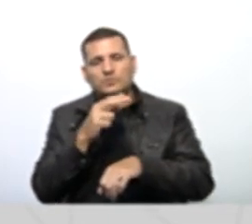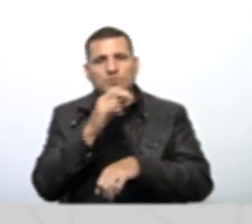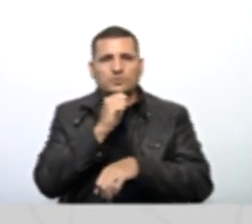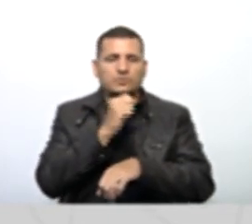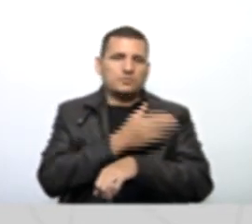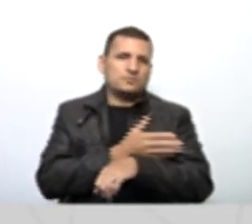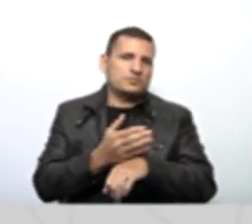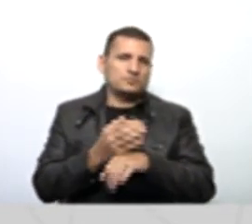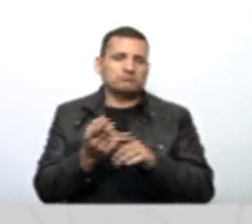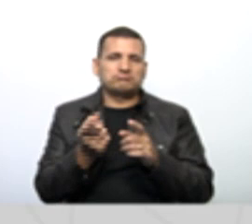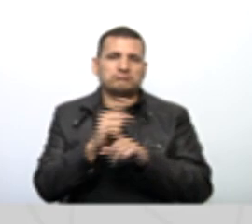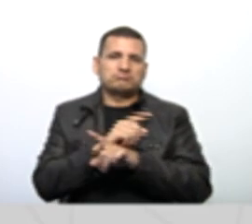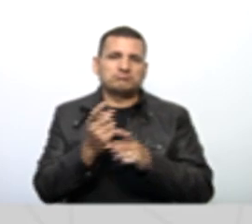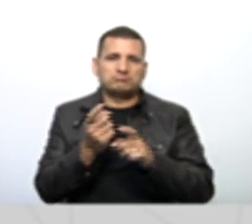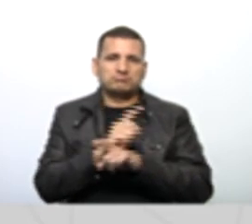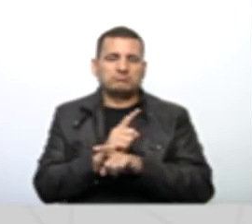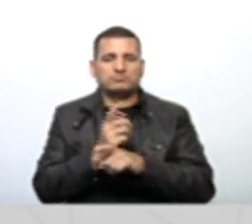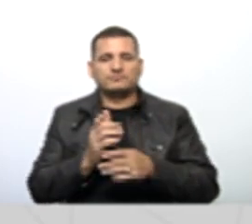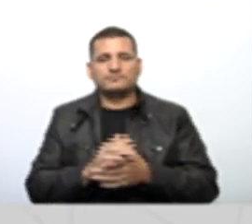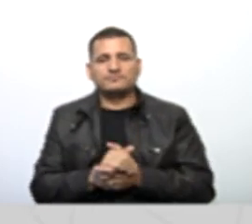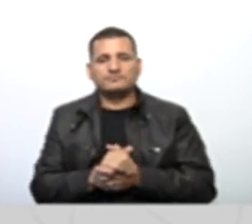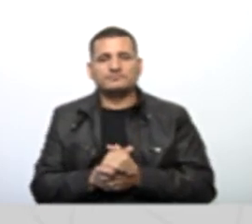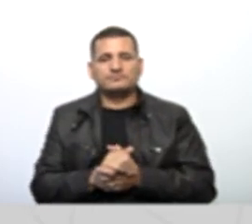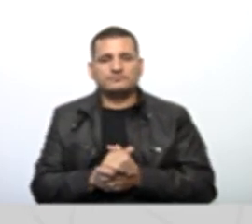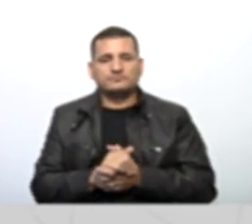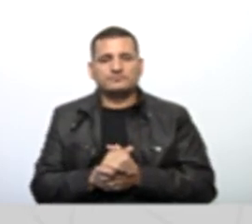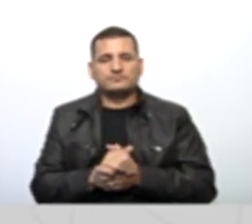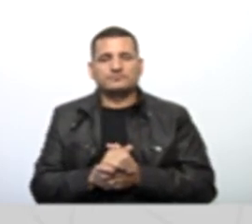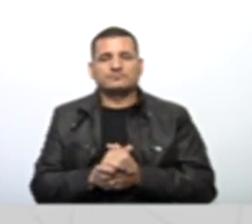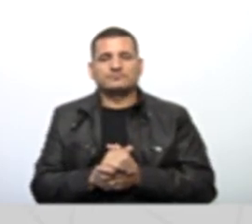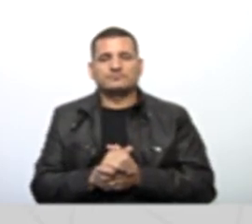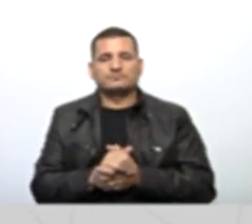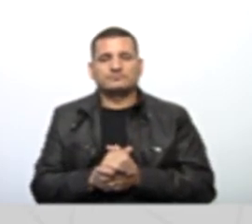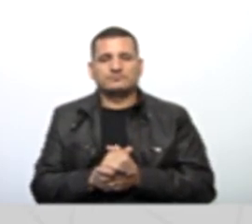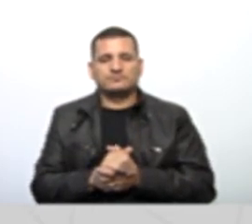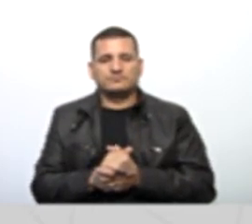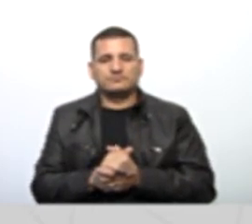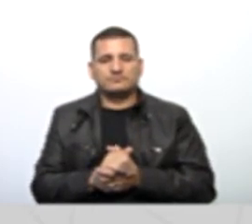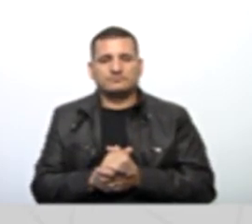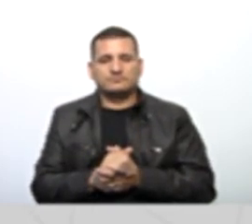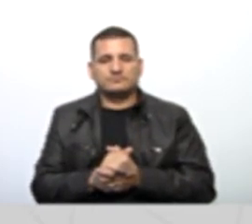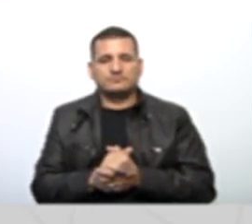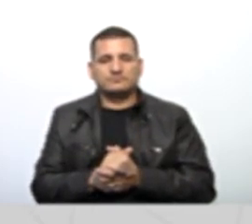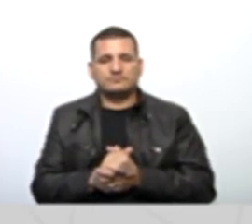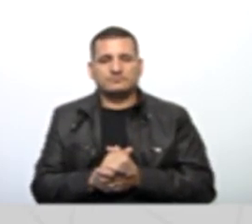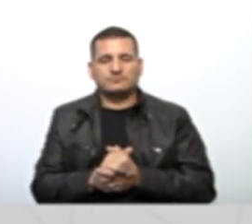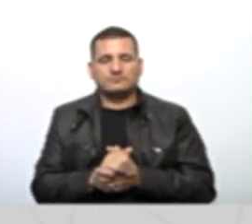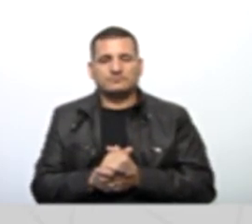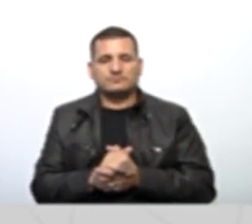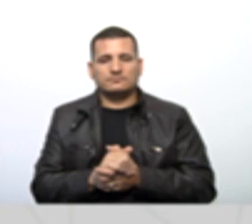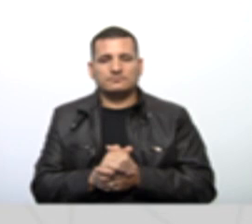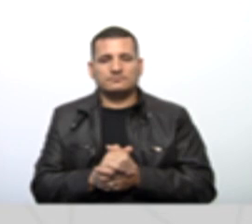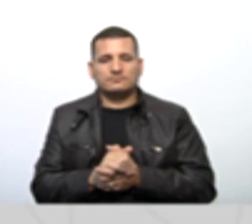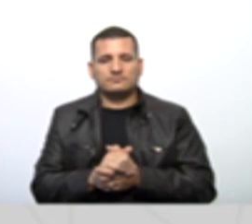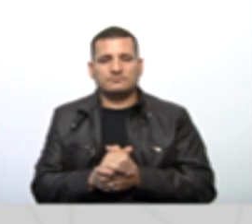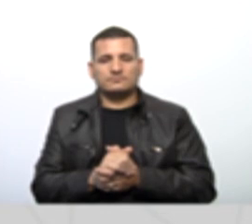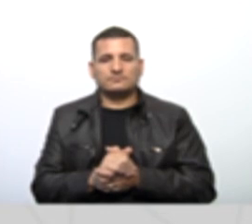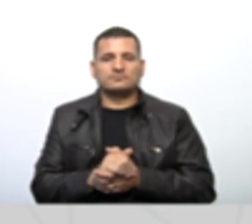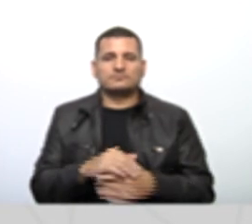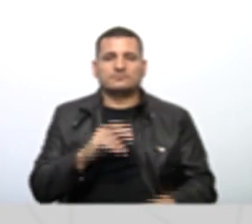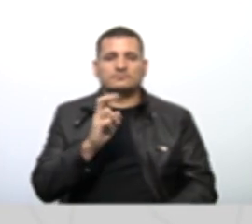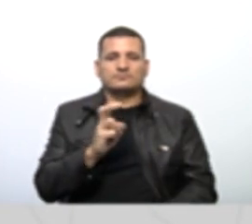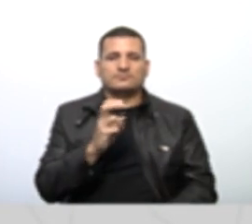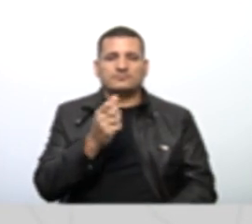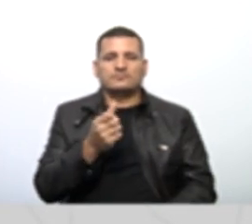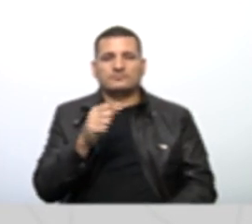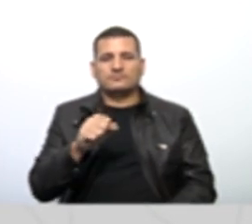ordem lembrando que o primeiro cabo ele tem aquela ranhuras linha branca também pessoal não esqueçam disso serra então 568